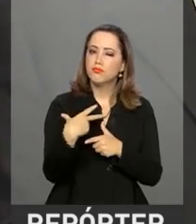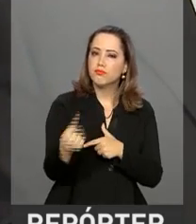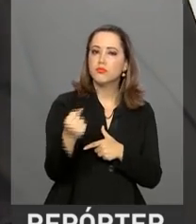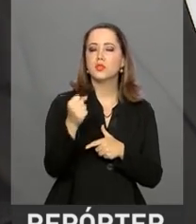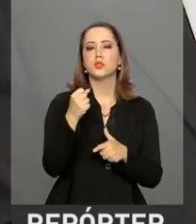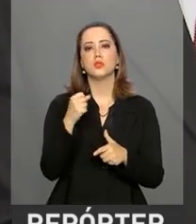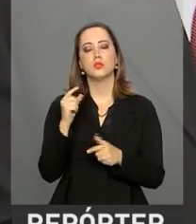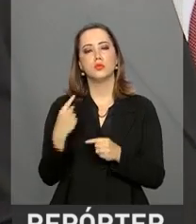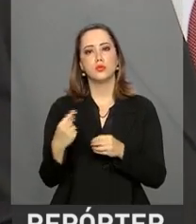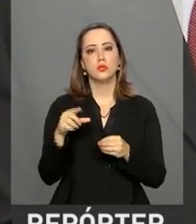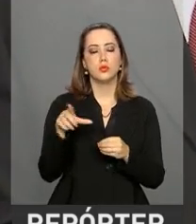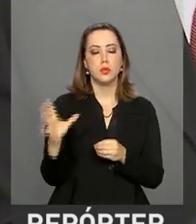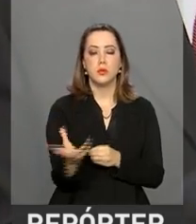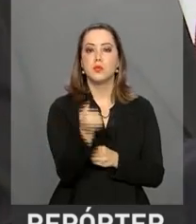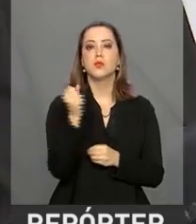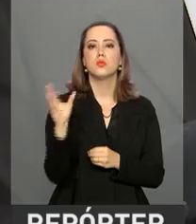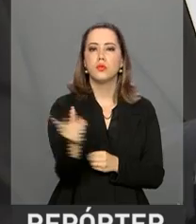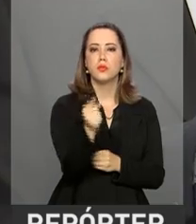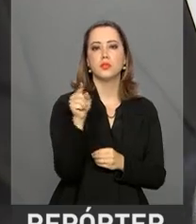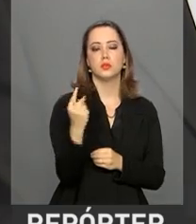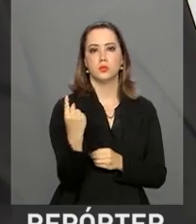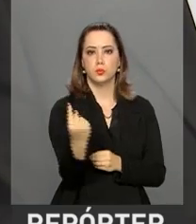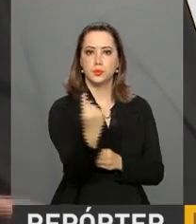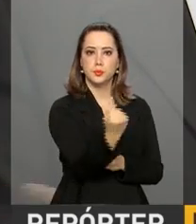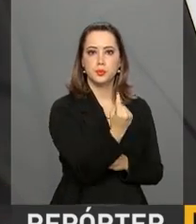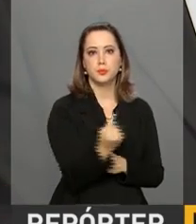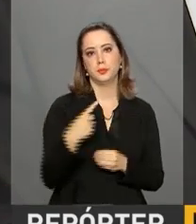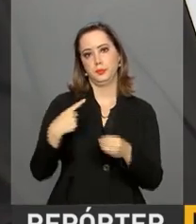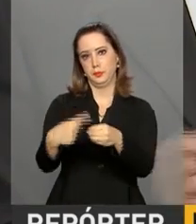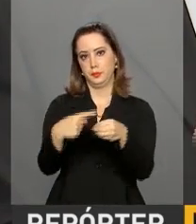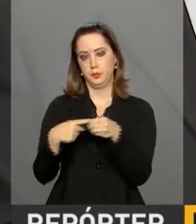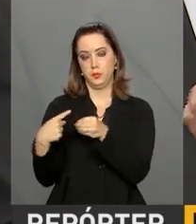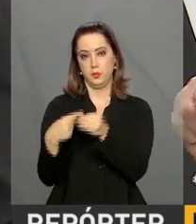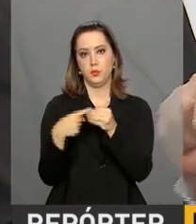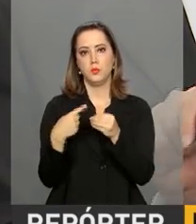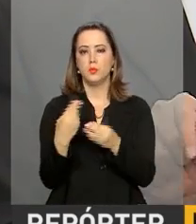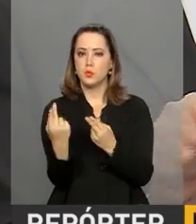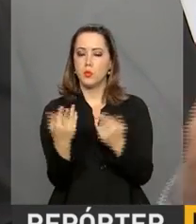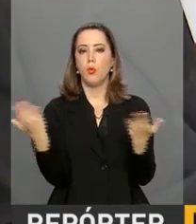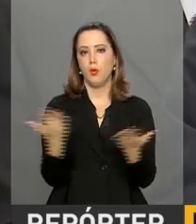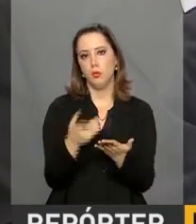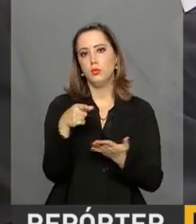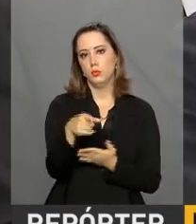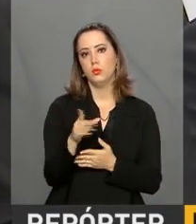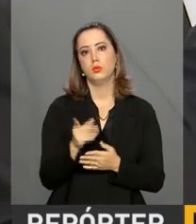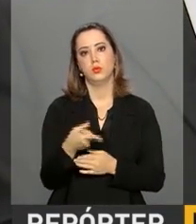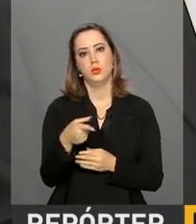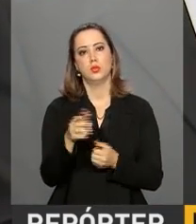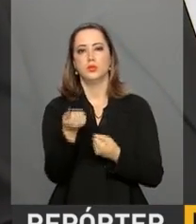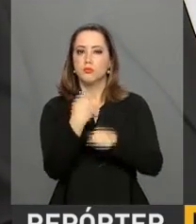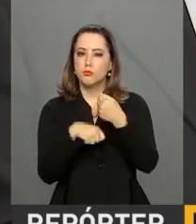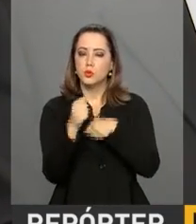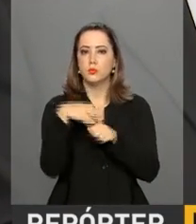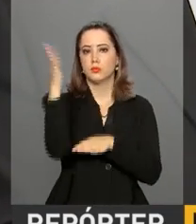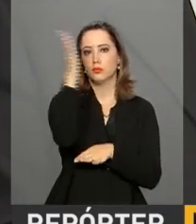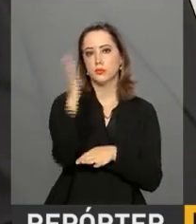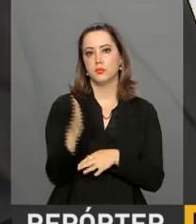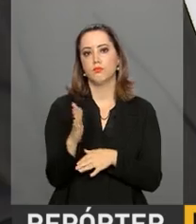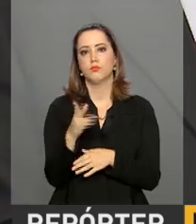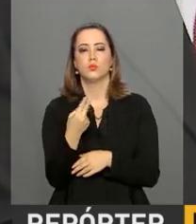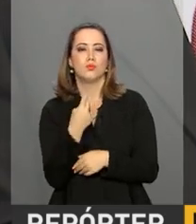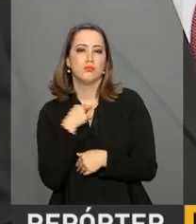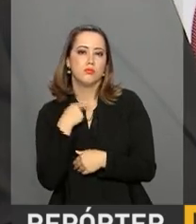as questões do município Como estão Eh estamos resolvendo hoje convenhamos talvez a situação econômica do país não